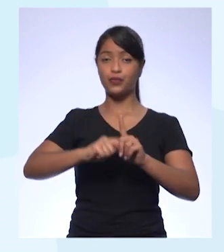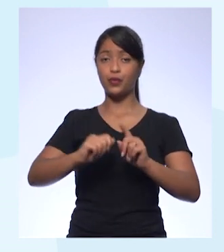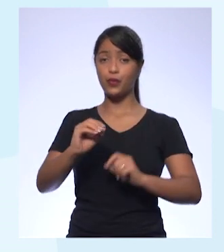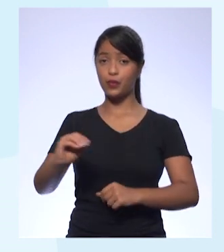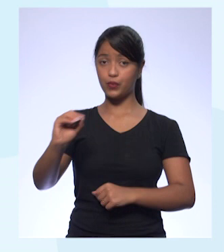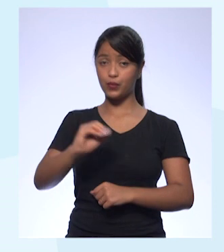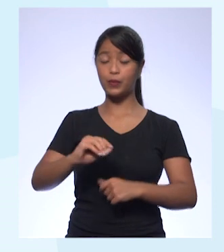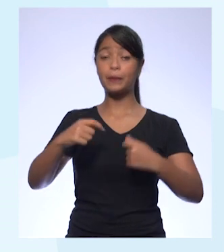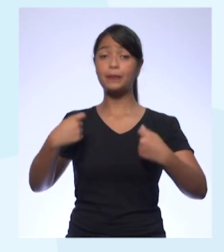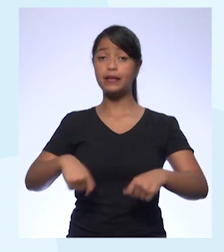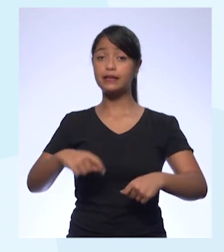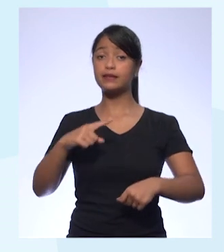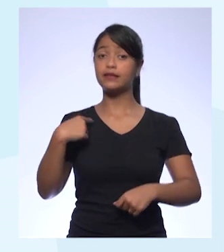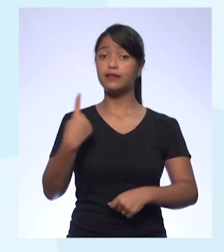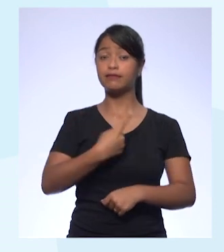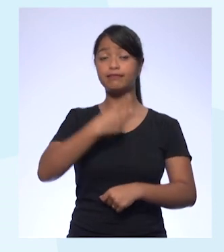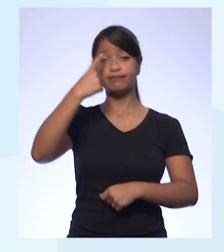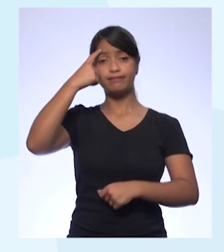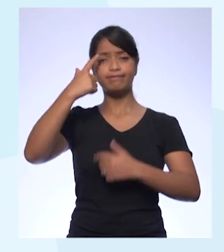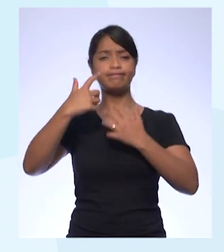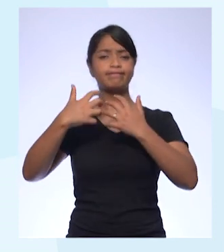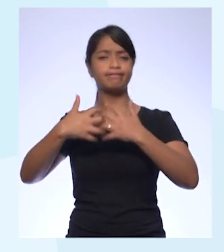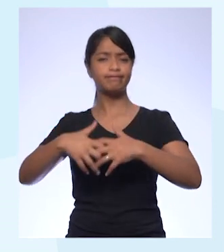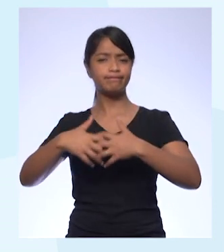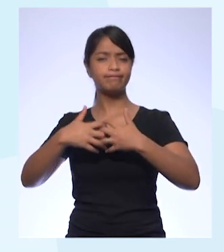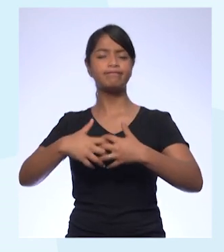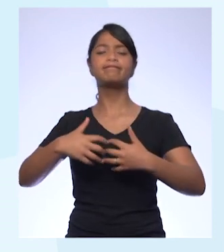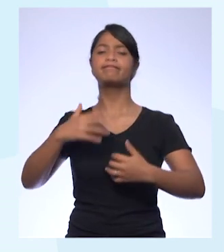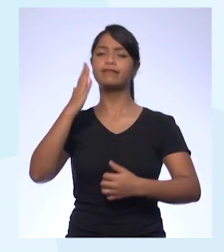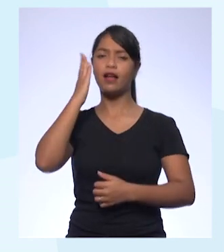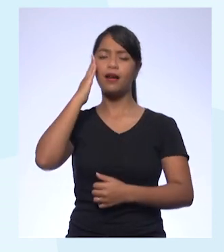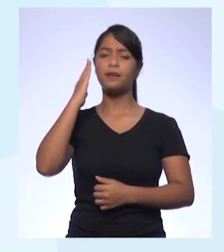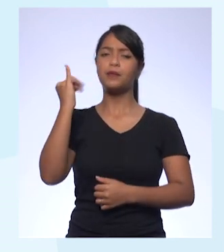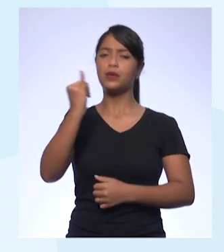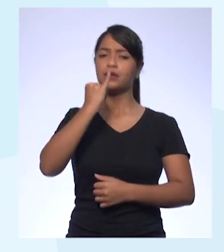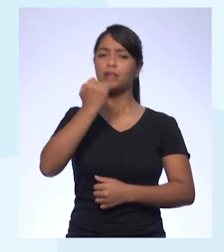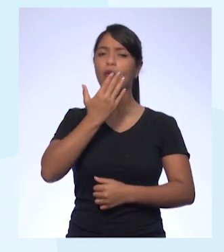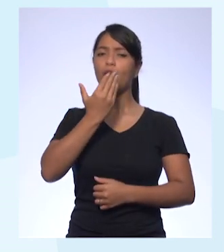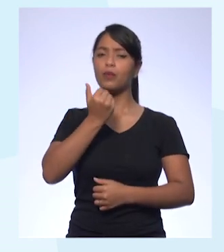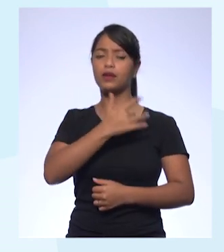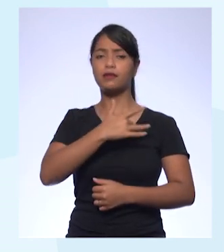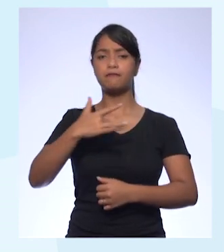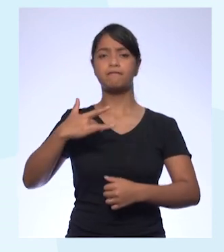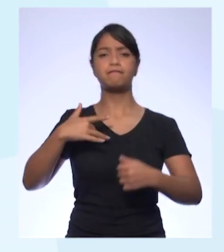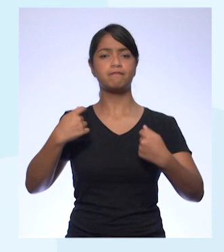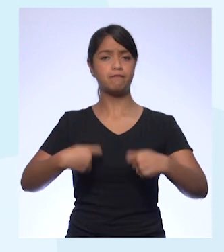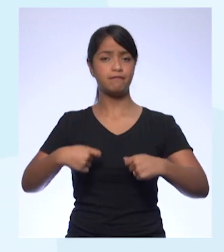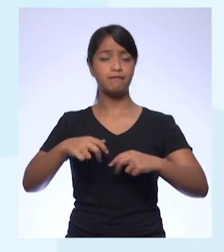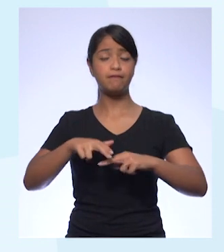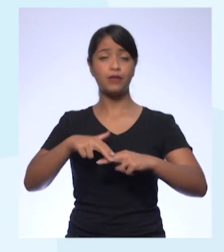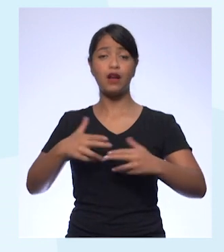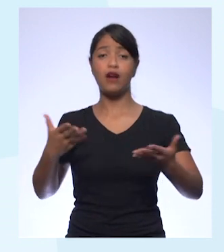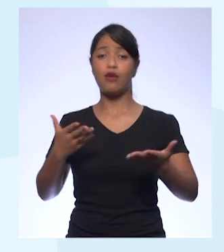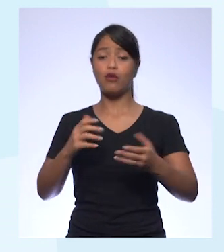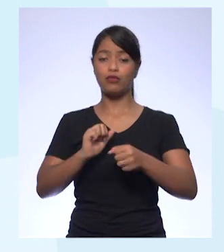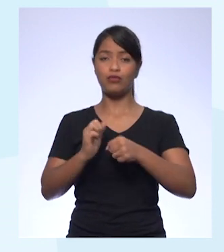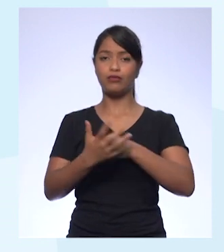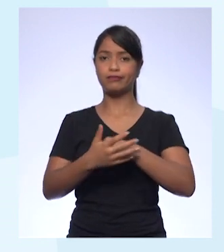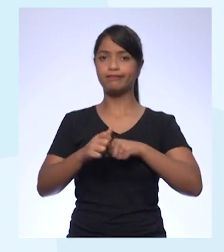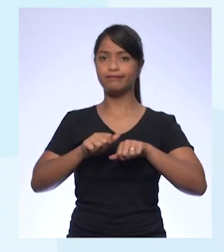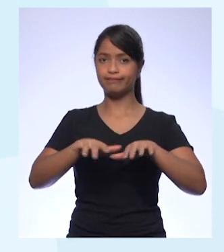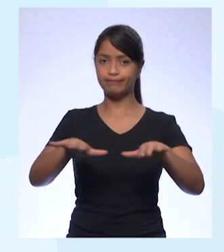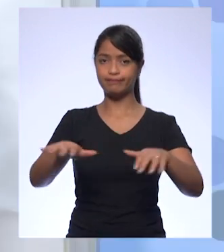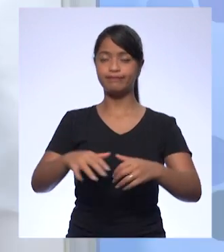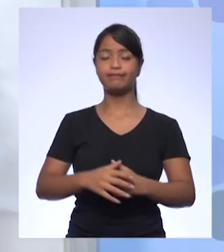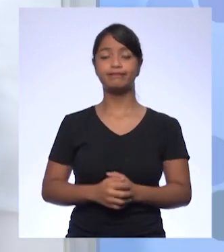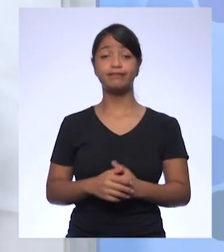refletir sobre a importância de uma alimentação adequada em tempos de pandemia, tá bom? Então esse aí que é o objetivo